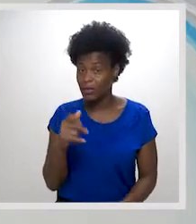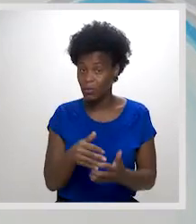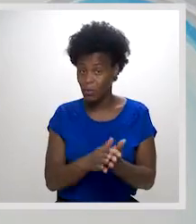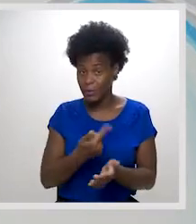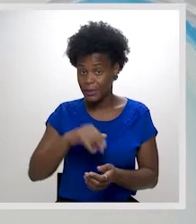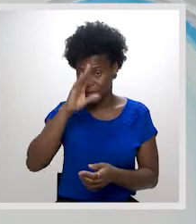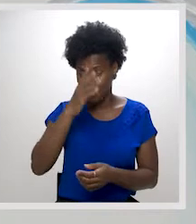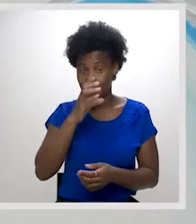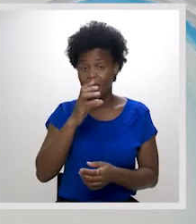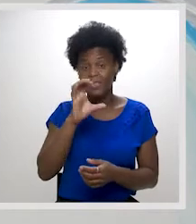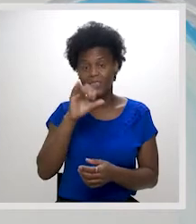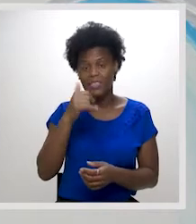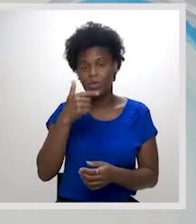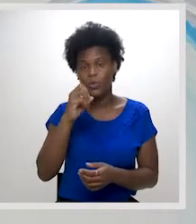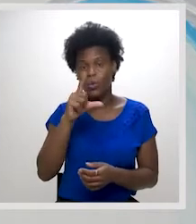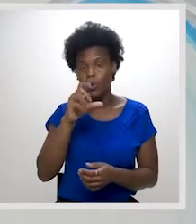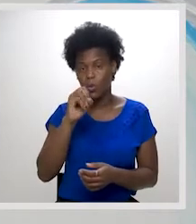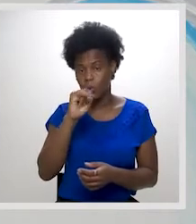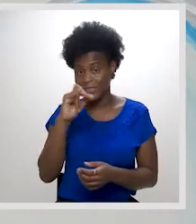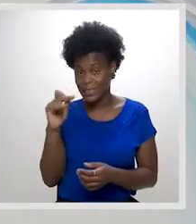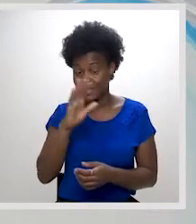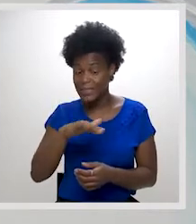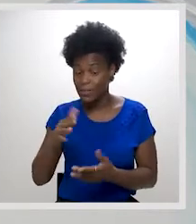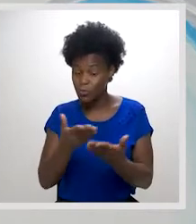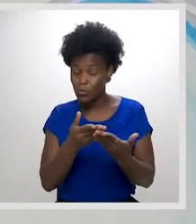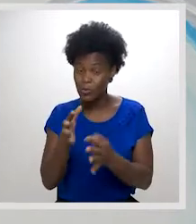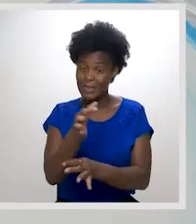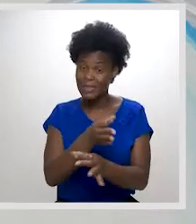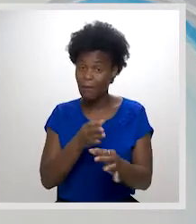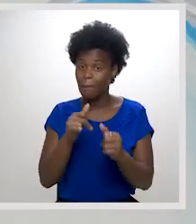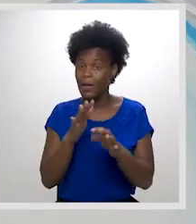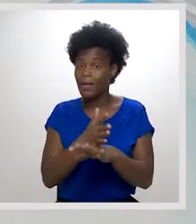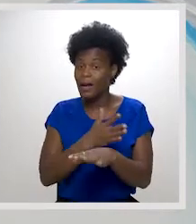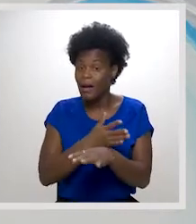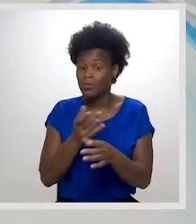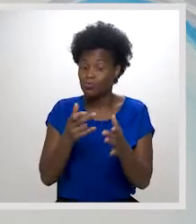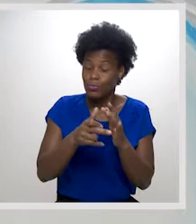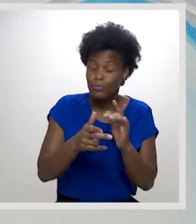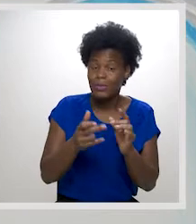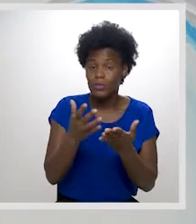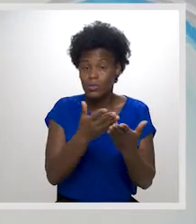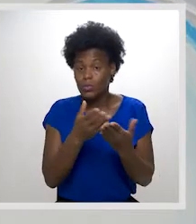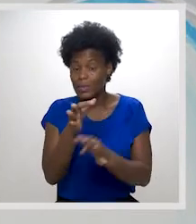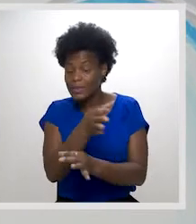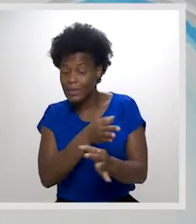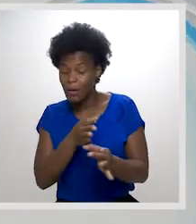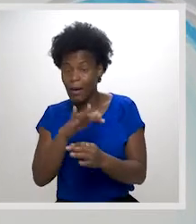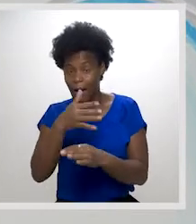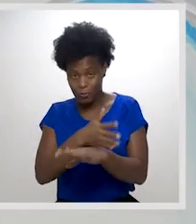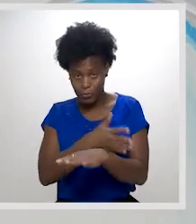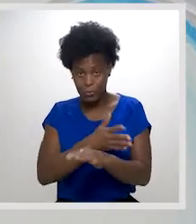que a citologia é uma ciência que estuda a célula. Mas antes de chegarmos ao estudo da célula propriamente,